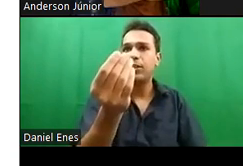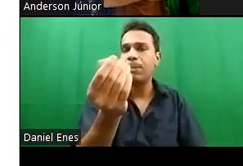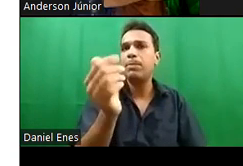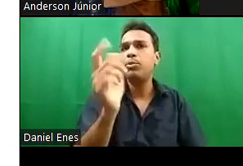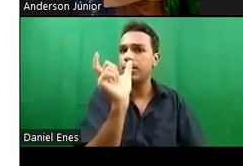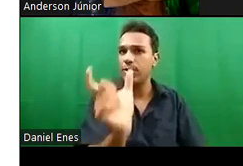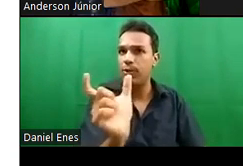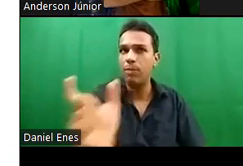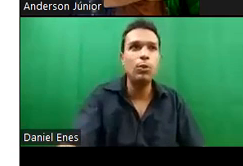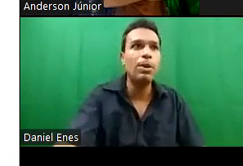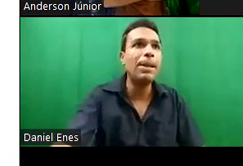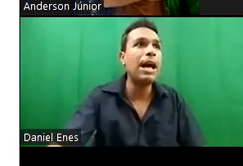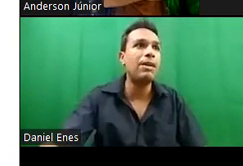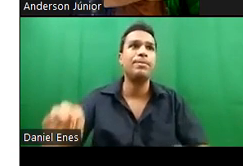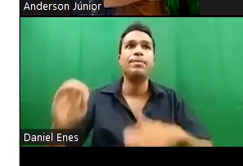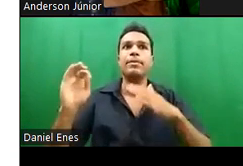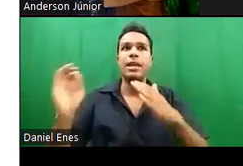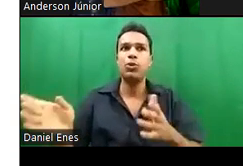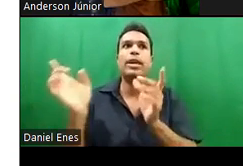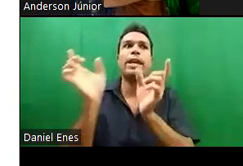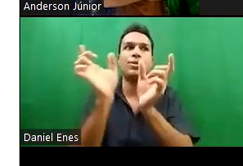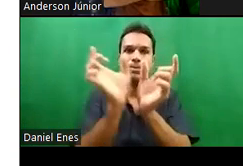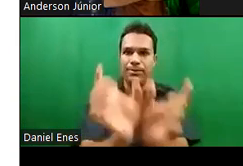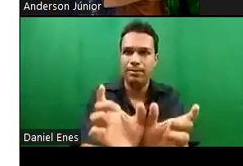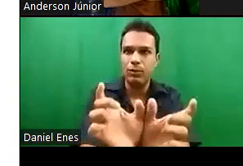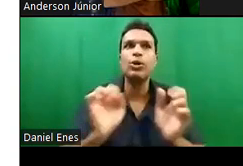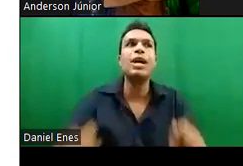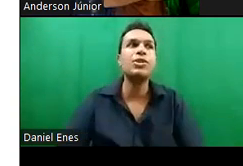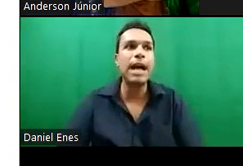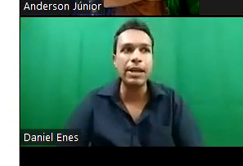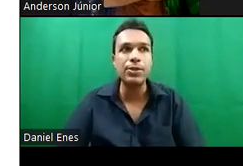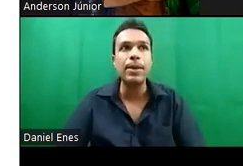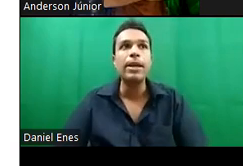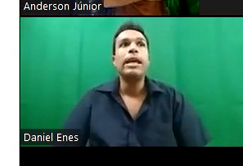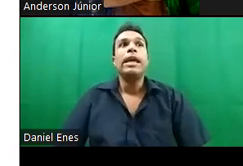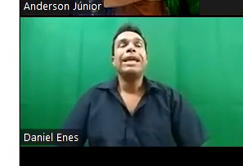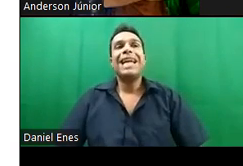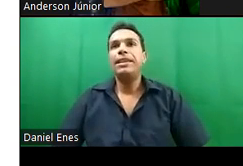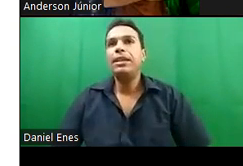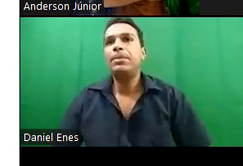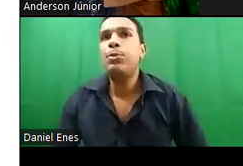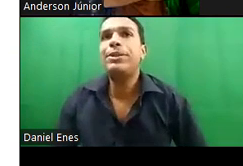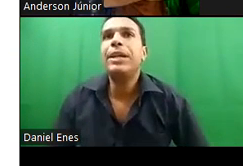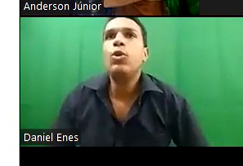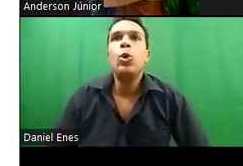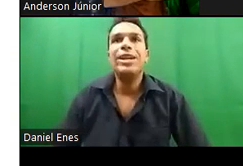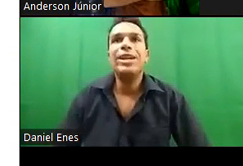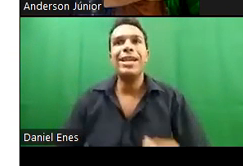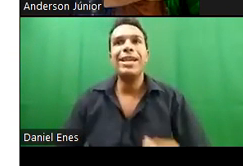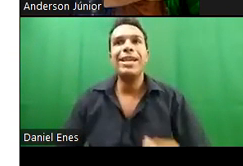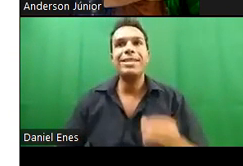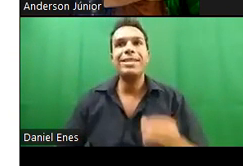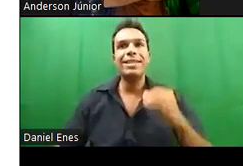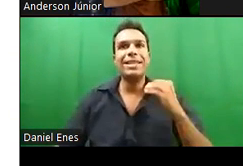uma preposição que forma uma palavra. Cachorro-quente, 2 radicais. E na Libras, por que eu